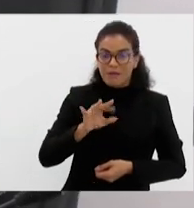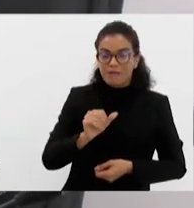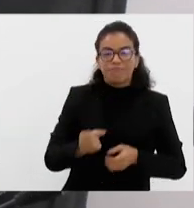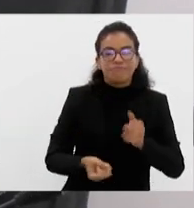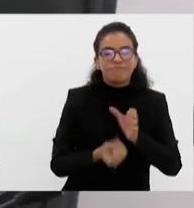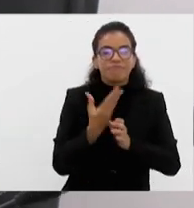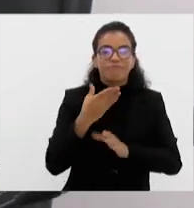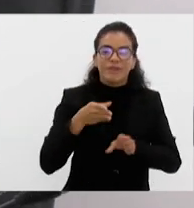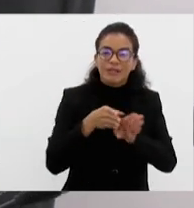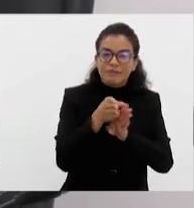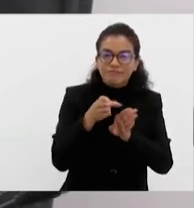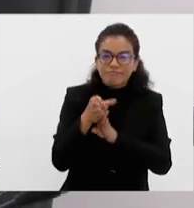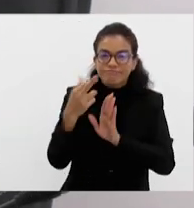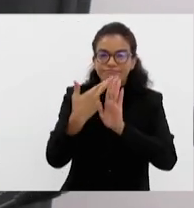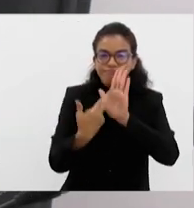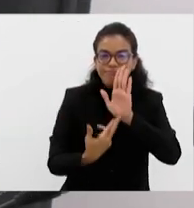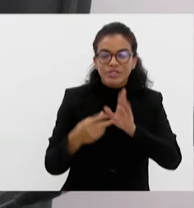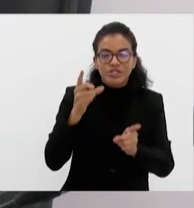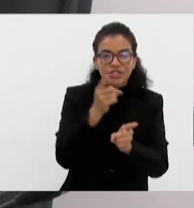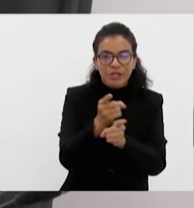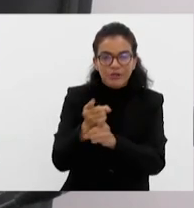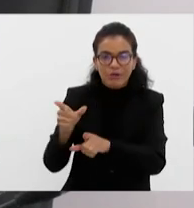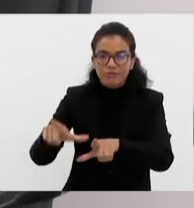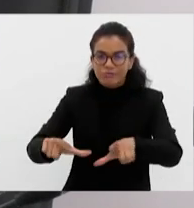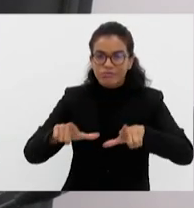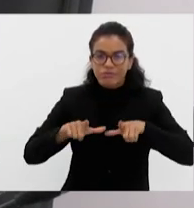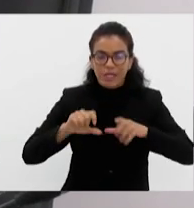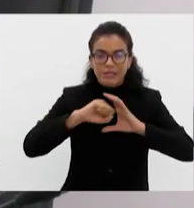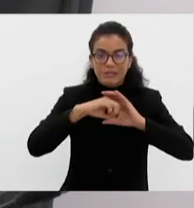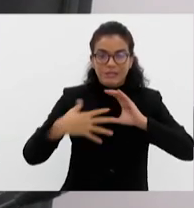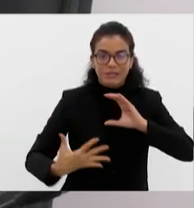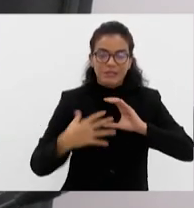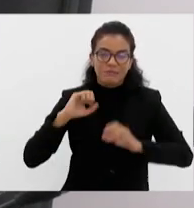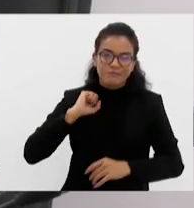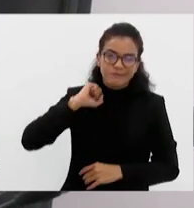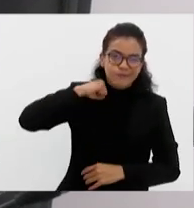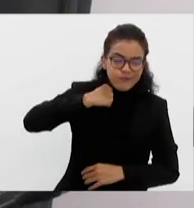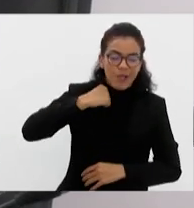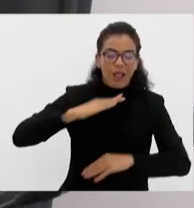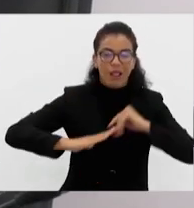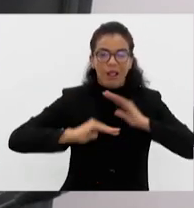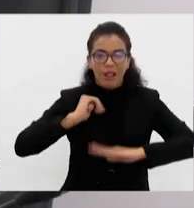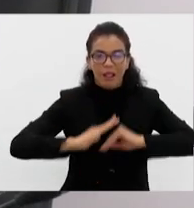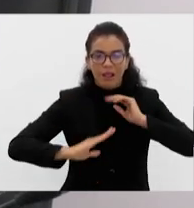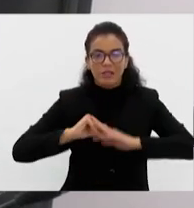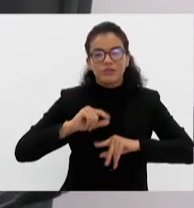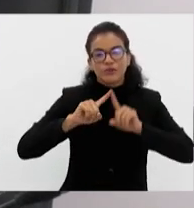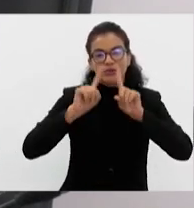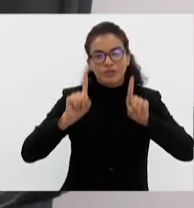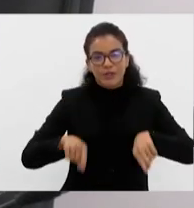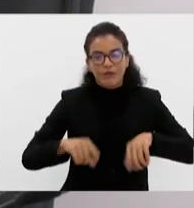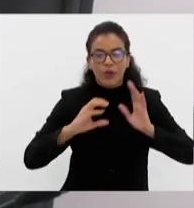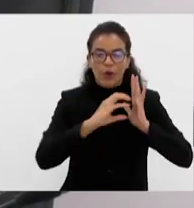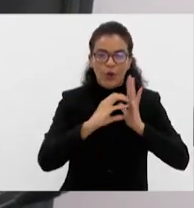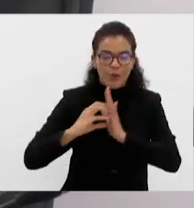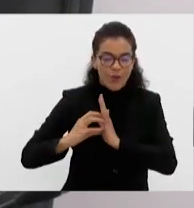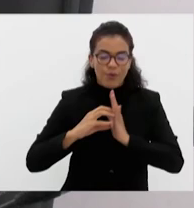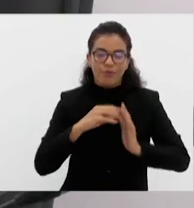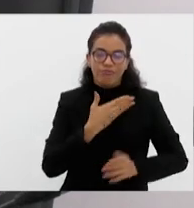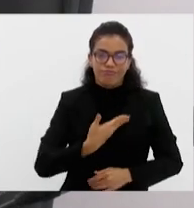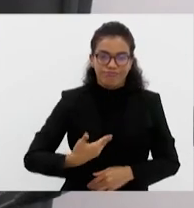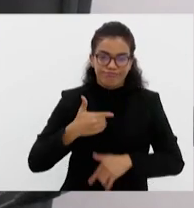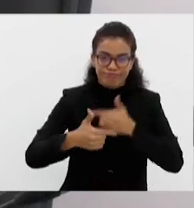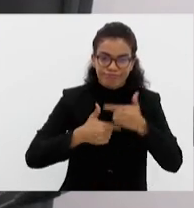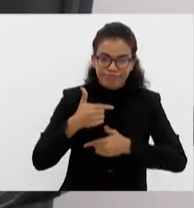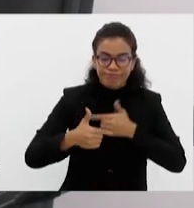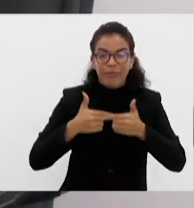a prevenção, diagnóstico e o tratamento da síndrome de esgotamento profissional entre os servidores públicos do Estado do Rio de Janeiro e da outras